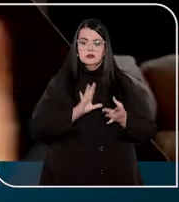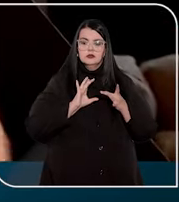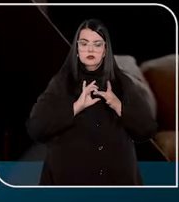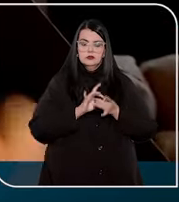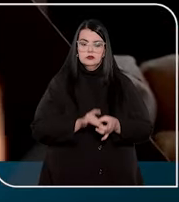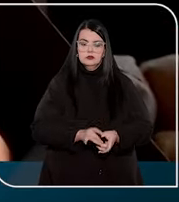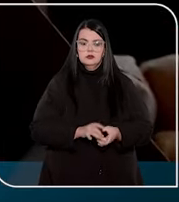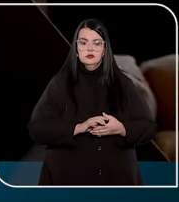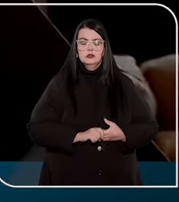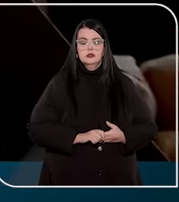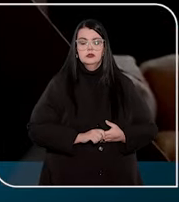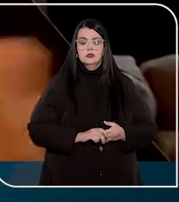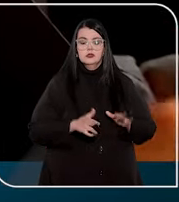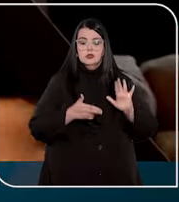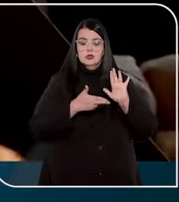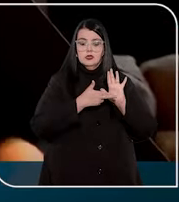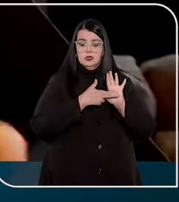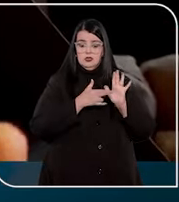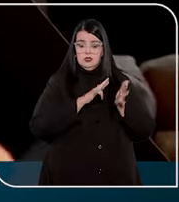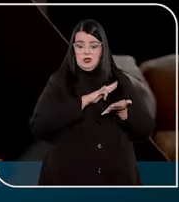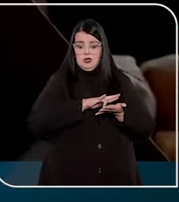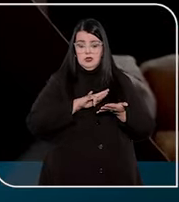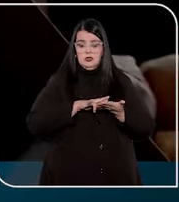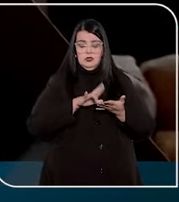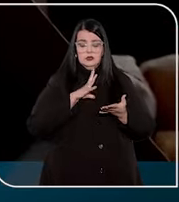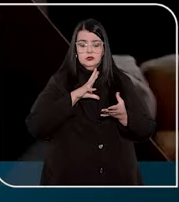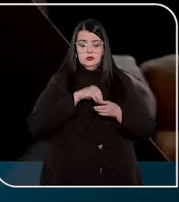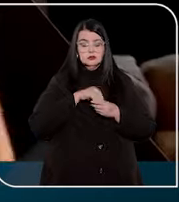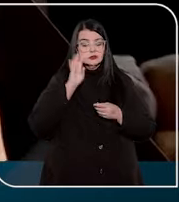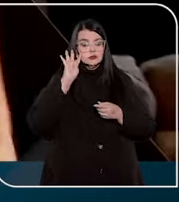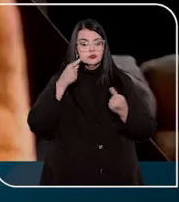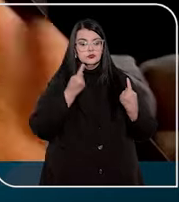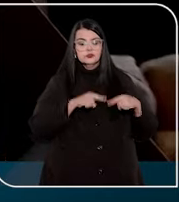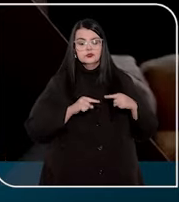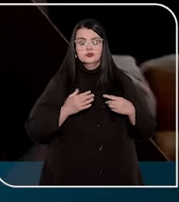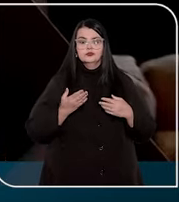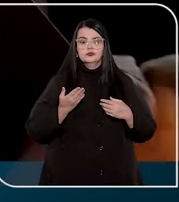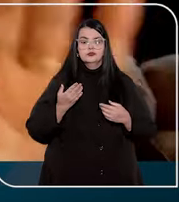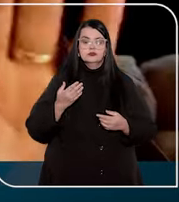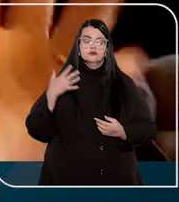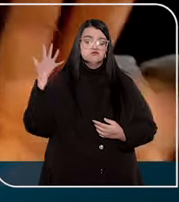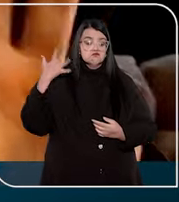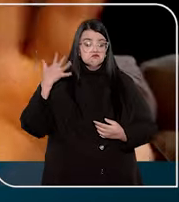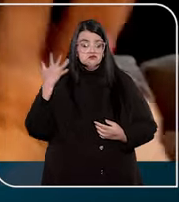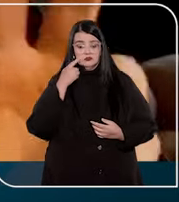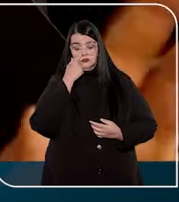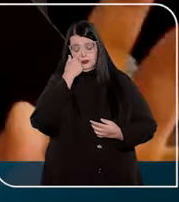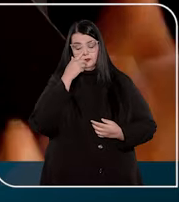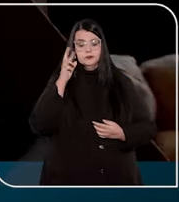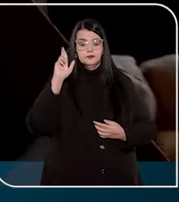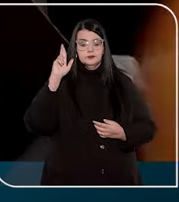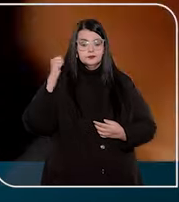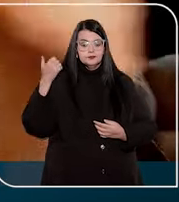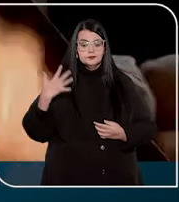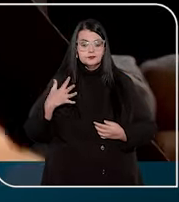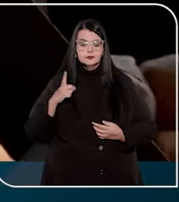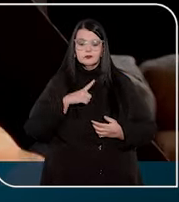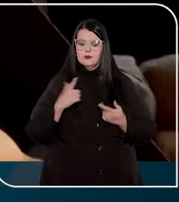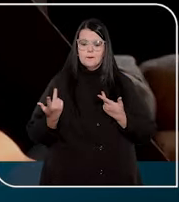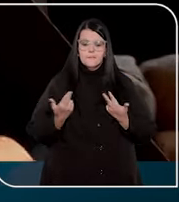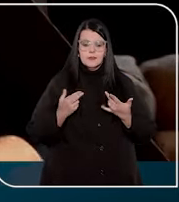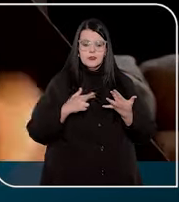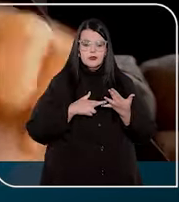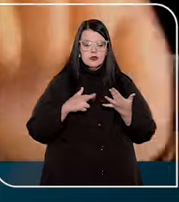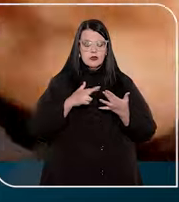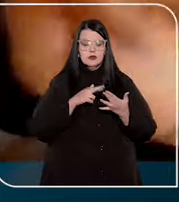pessoal? Agravo interno e regimental pode ser utilizado lá contra a decisão monocrática do relator, tranquilo, é o mesmo recurso. Mas aqui